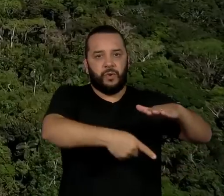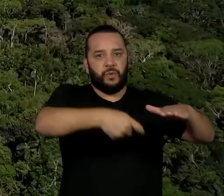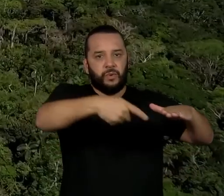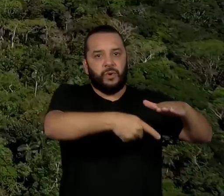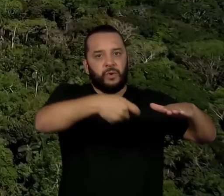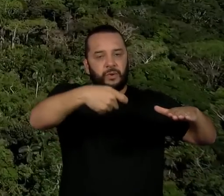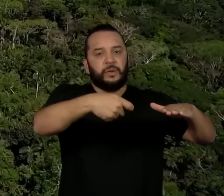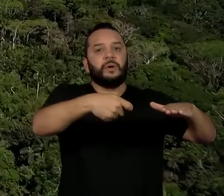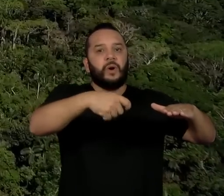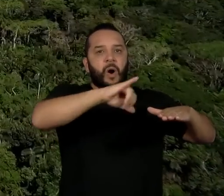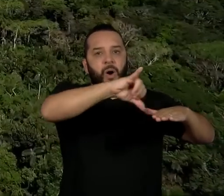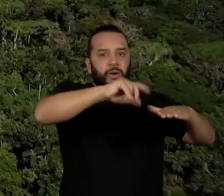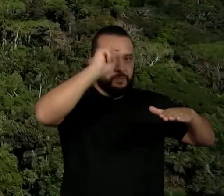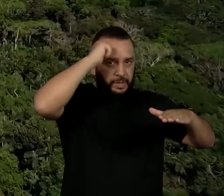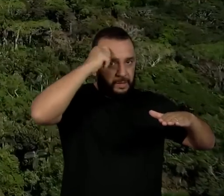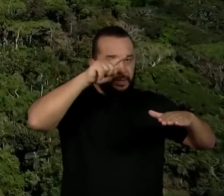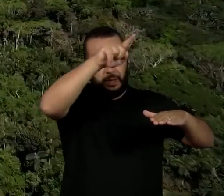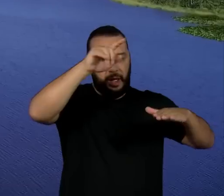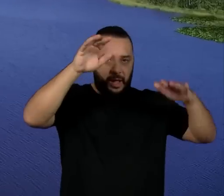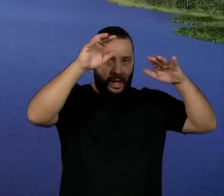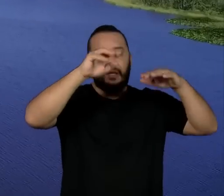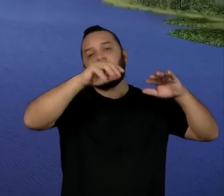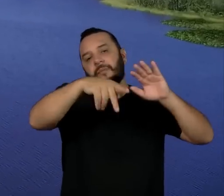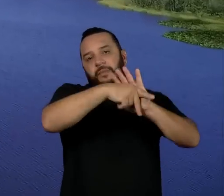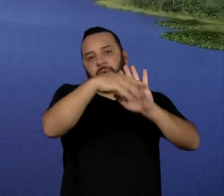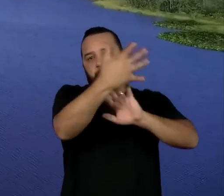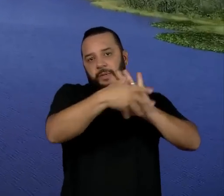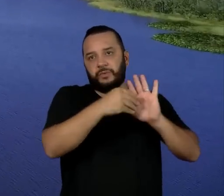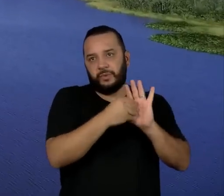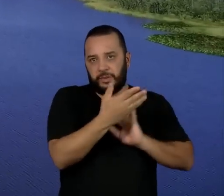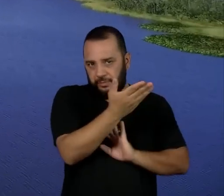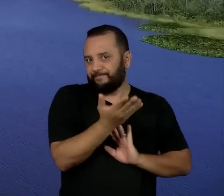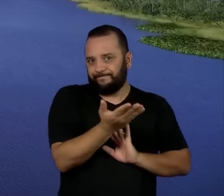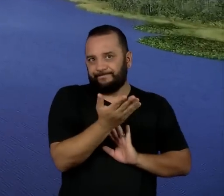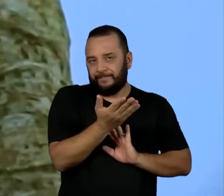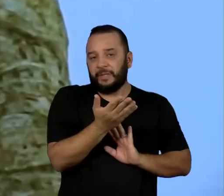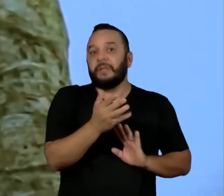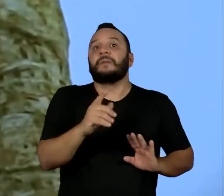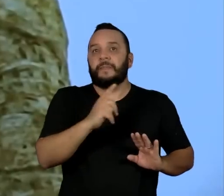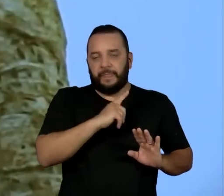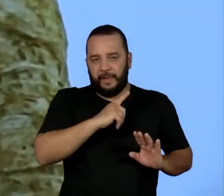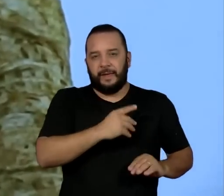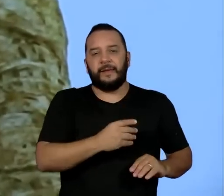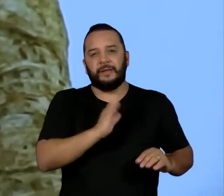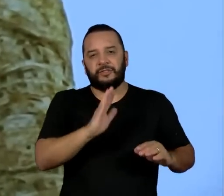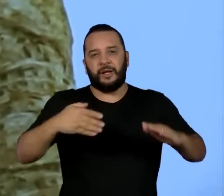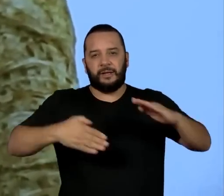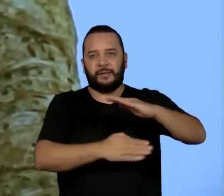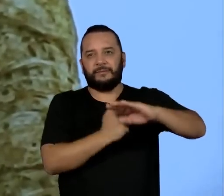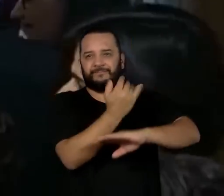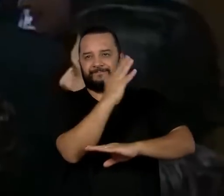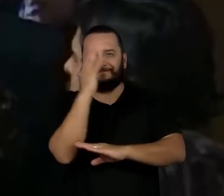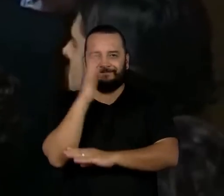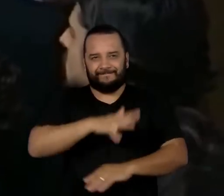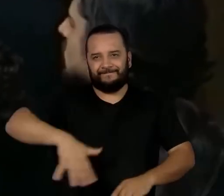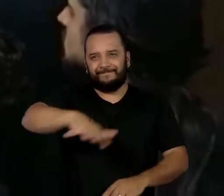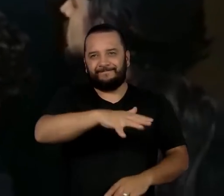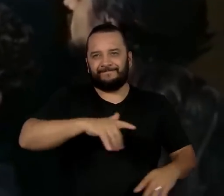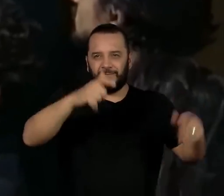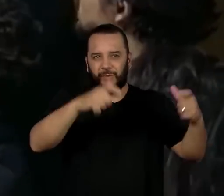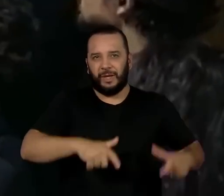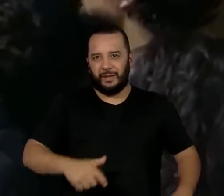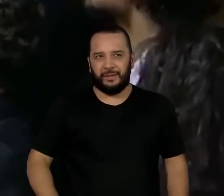da Amazônia. Os campos ficam no Parque Nacional Iasuni, rico em biodiversidade.